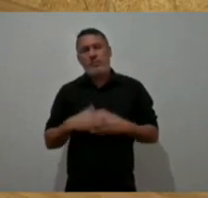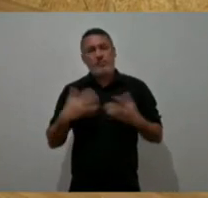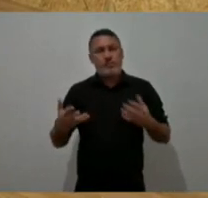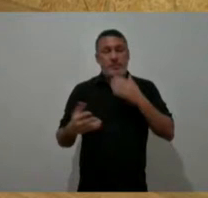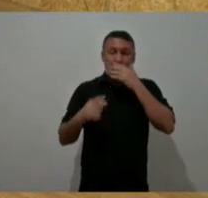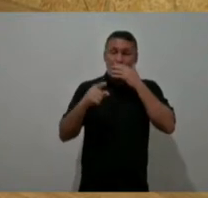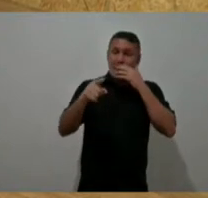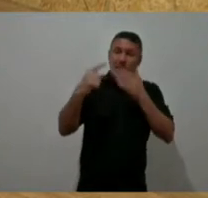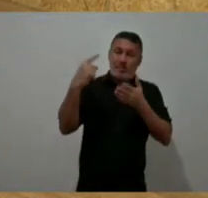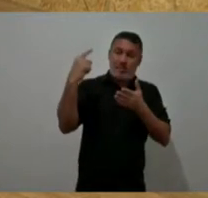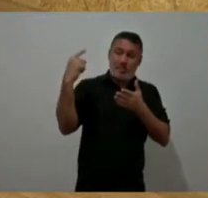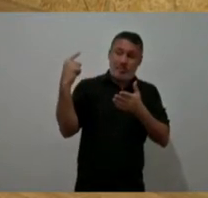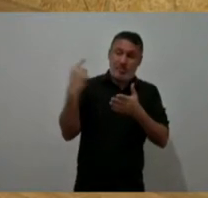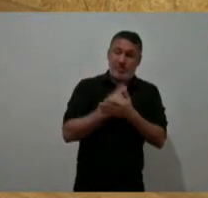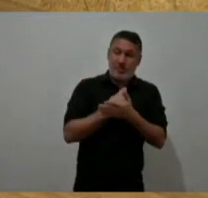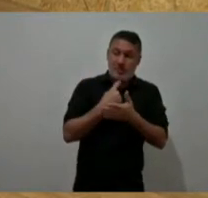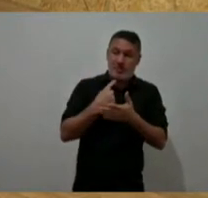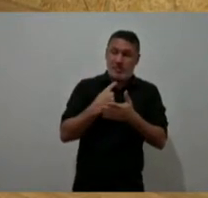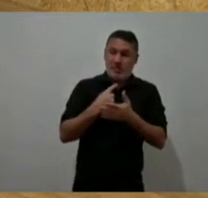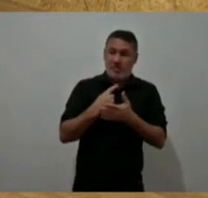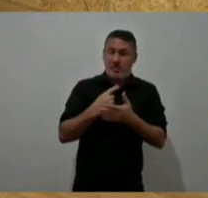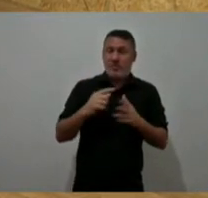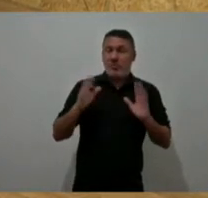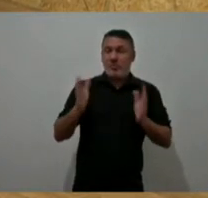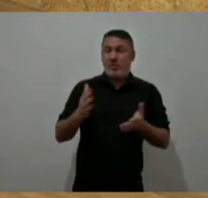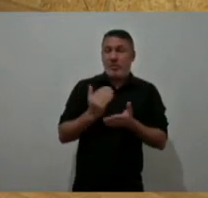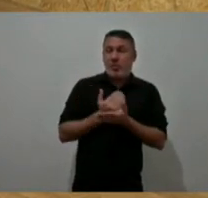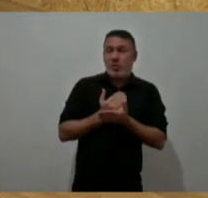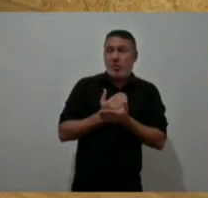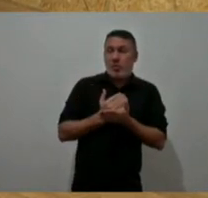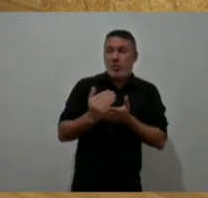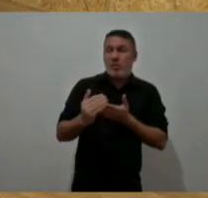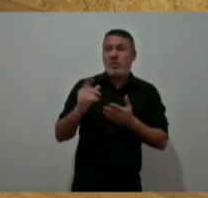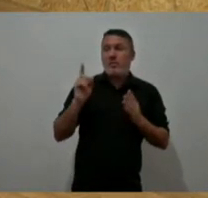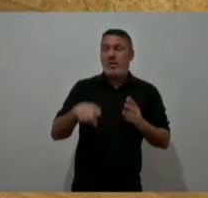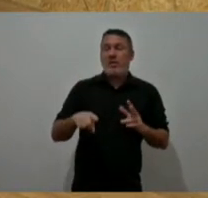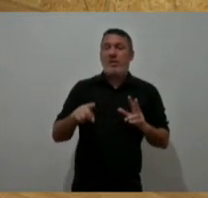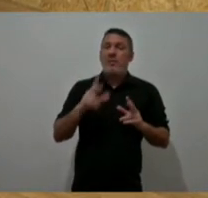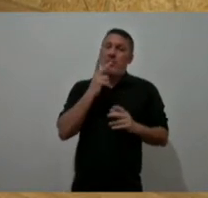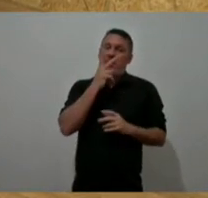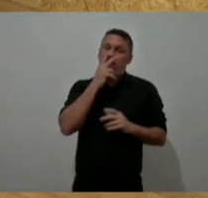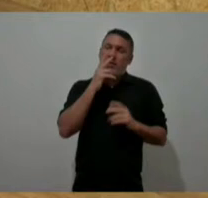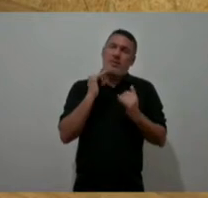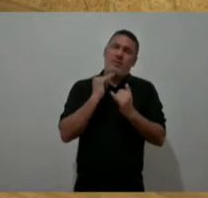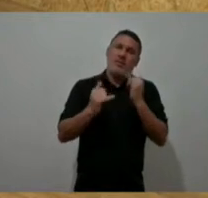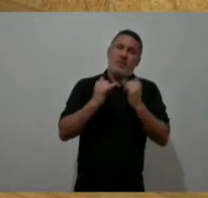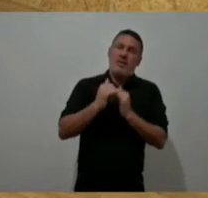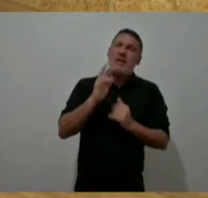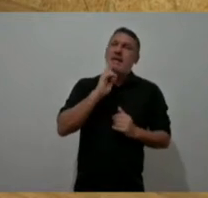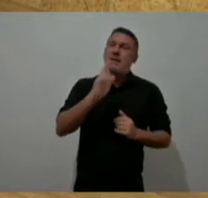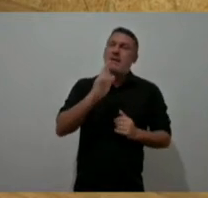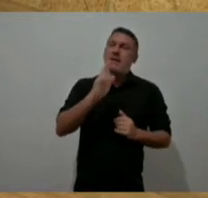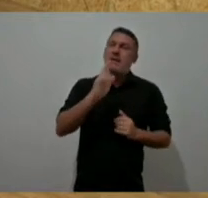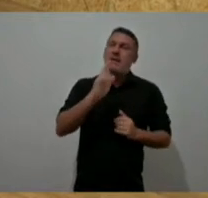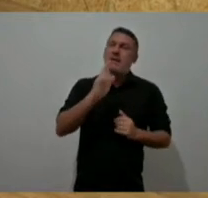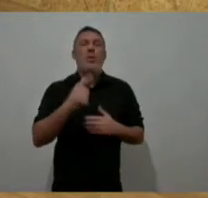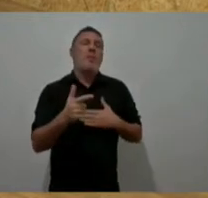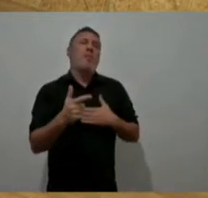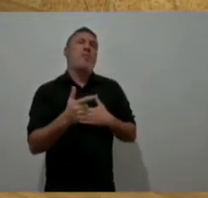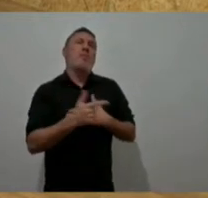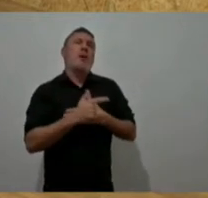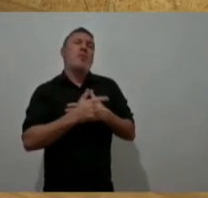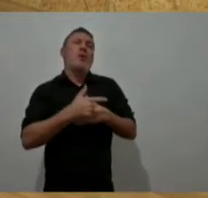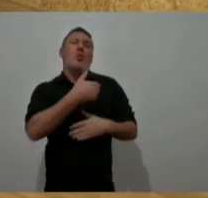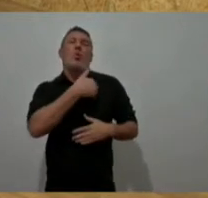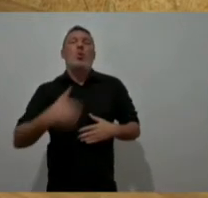Frizeira, ela já começa com parte da resposta. Assim. Não é papel do governo ser simplesmente um